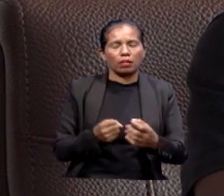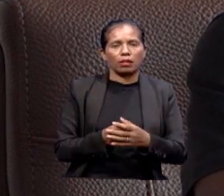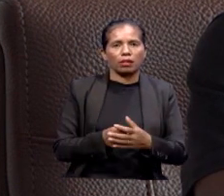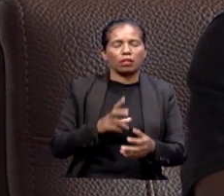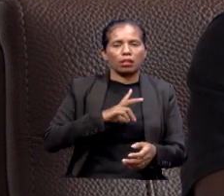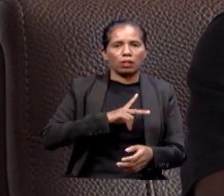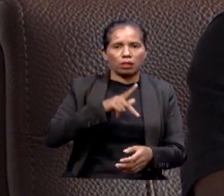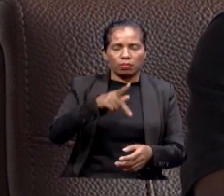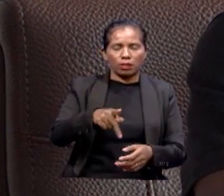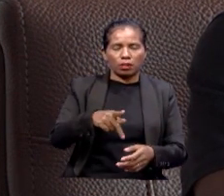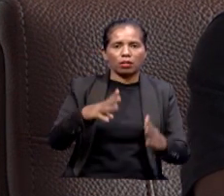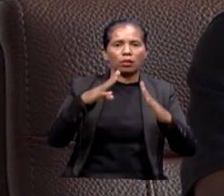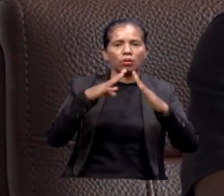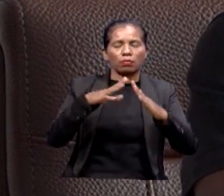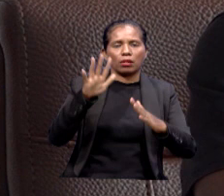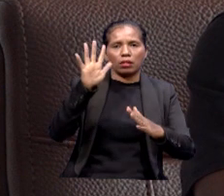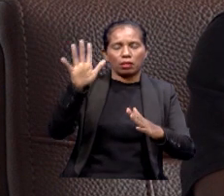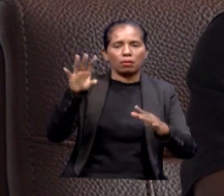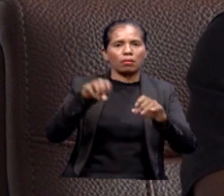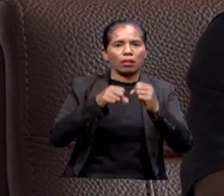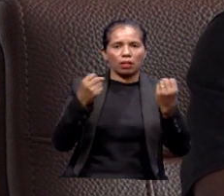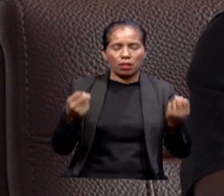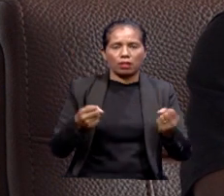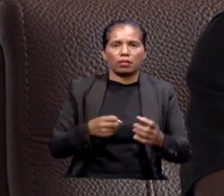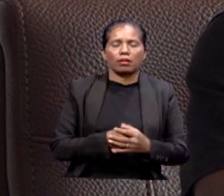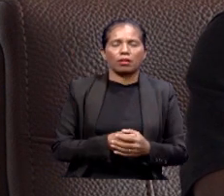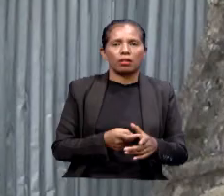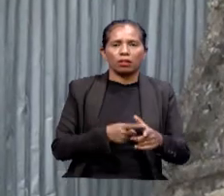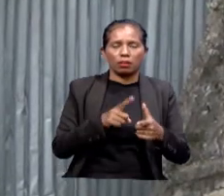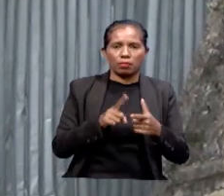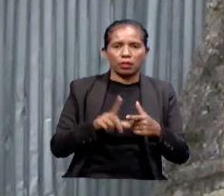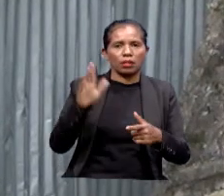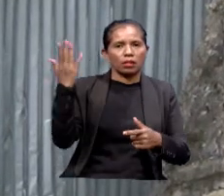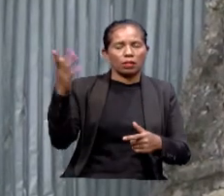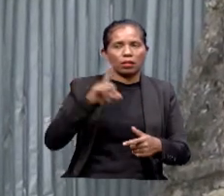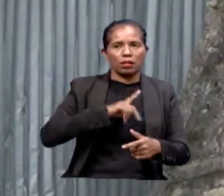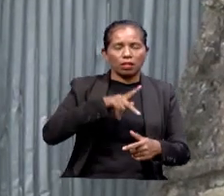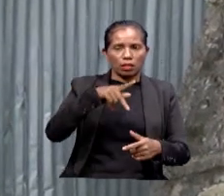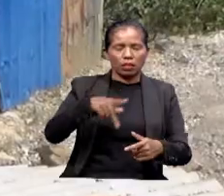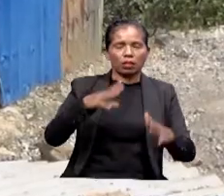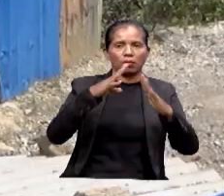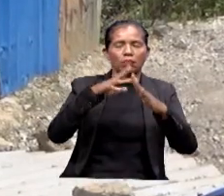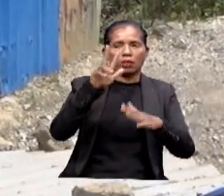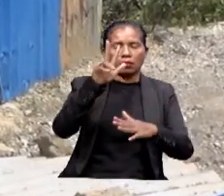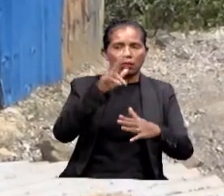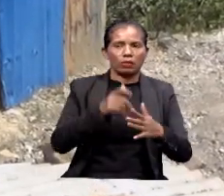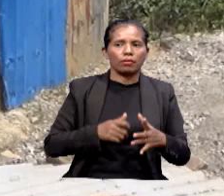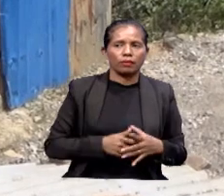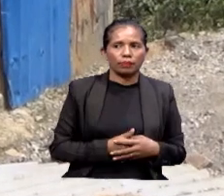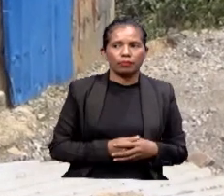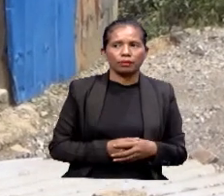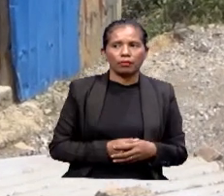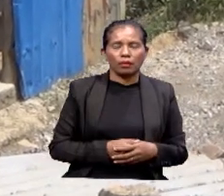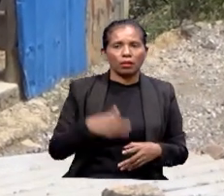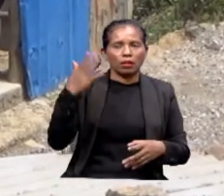lauten uma lima maketan estragos e depois iha likisa iha uma tolo iha kova